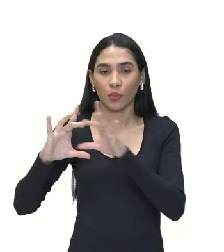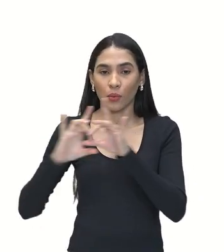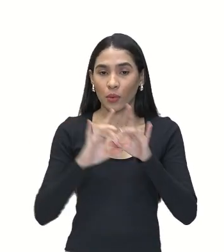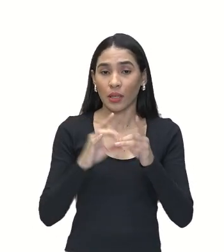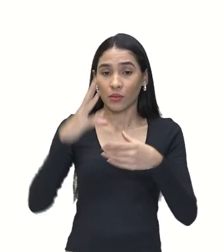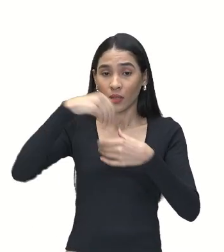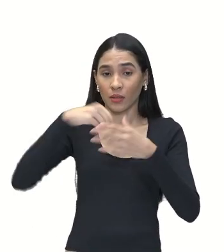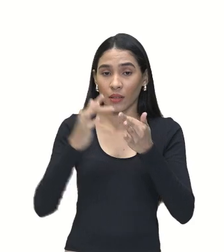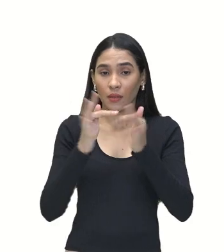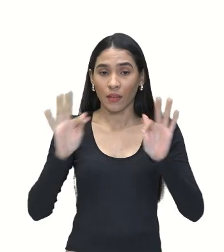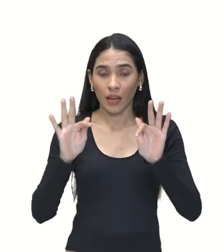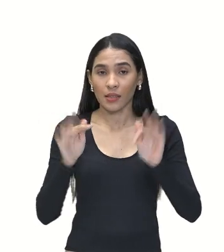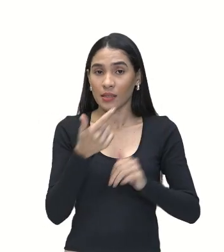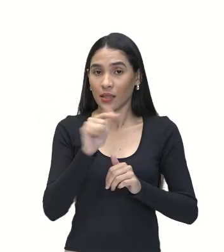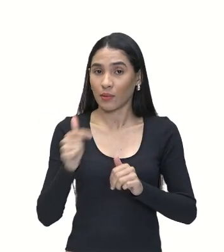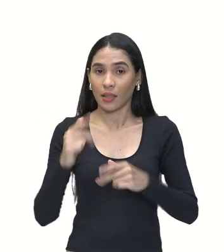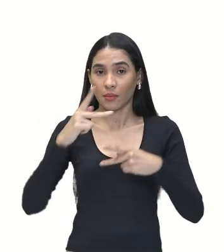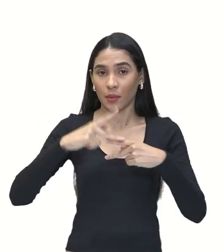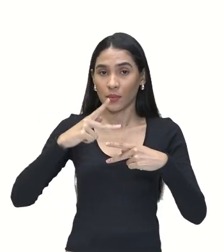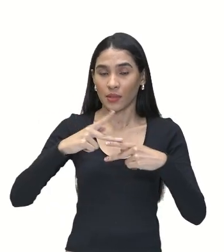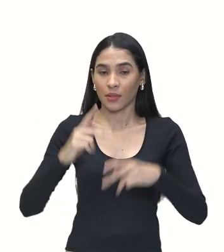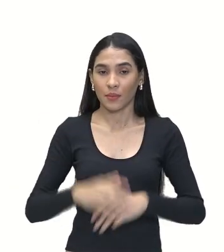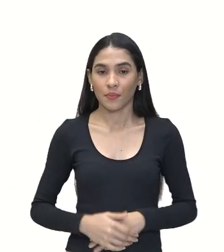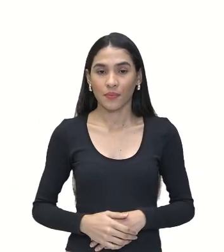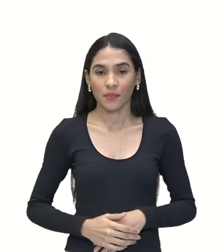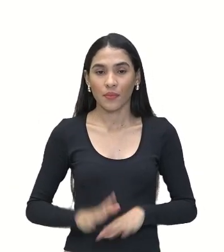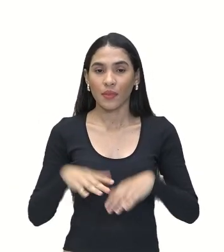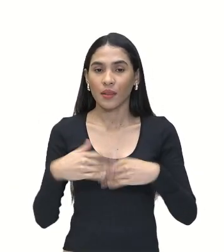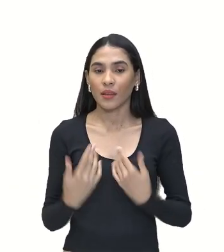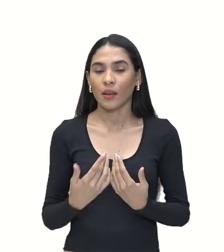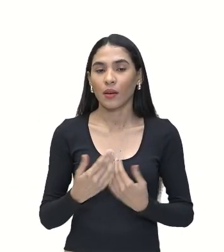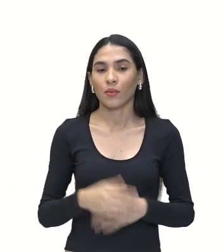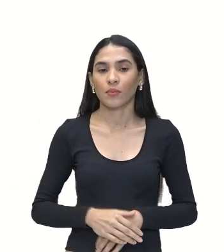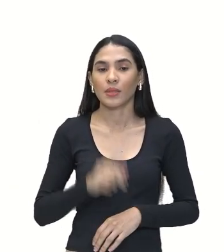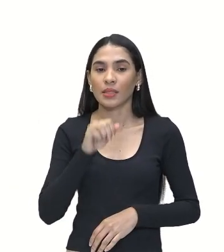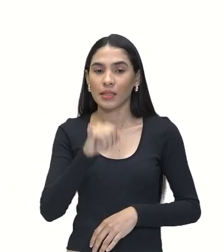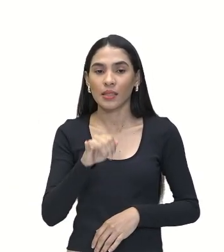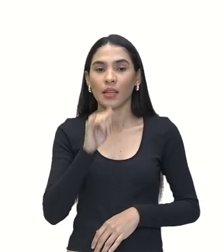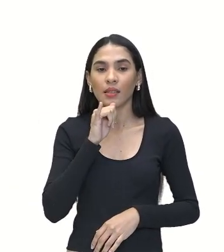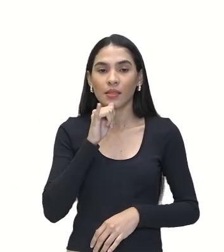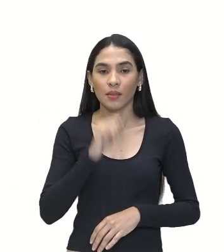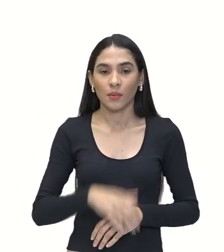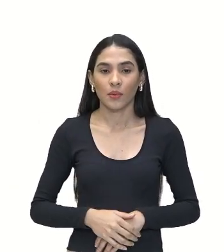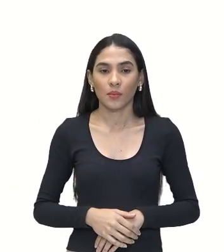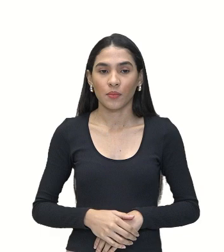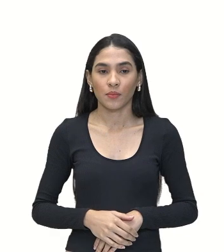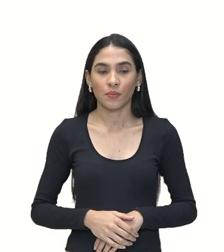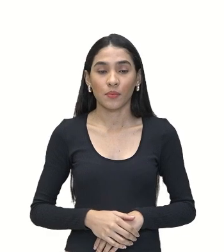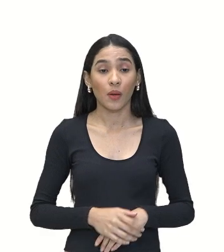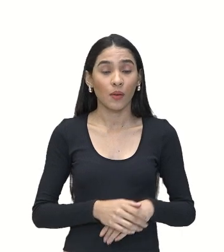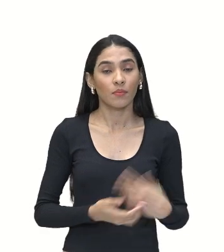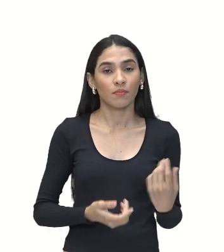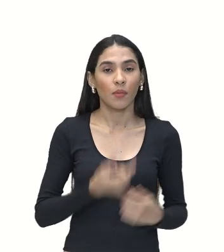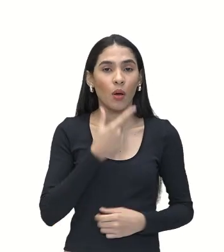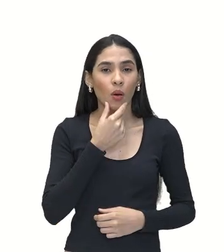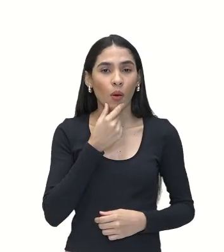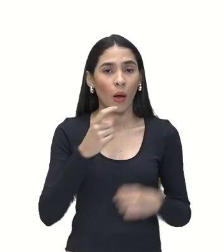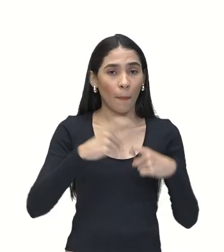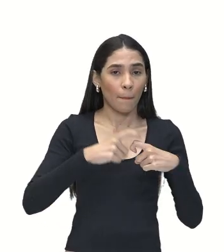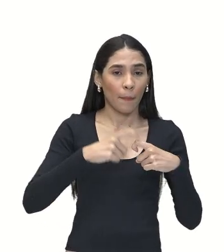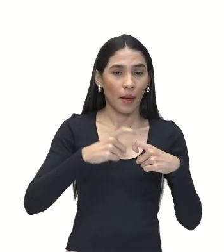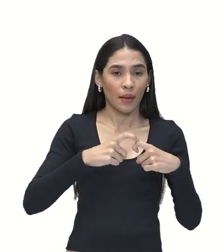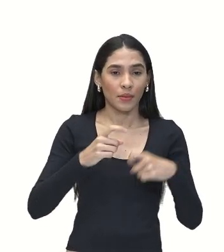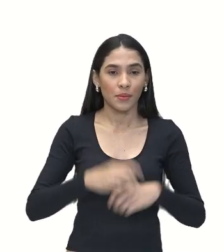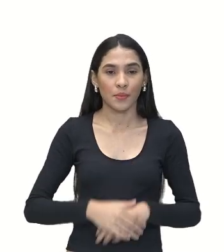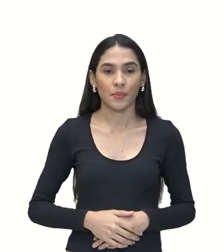só, preposição, ok? Então quando a gente diz o médico